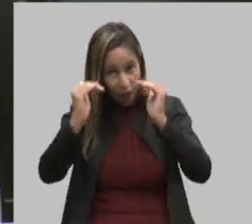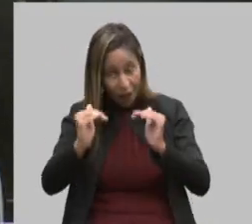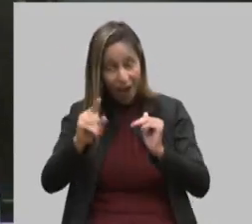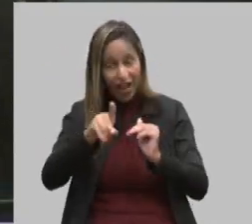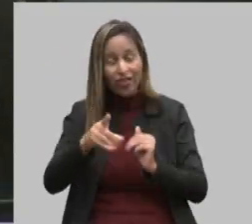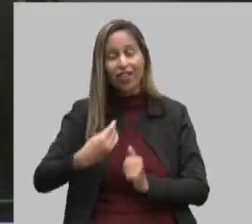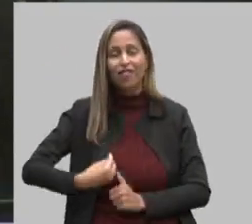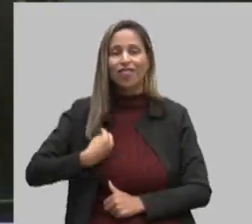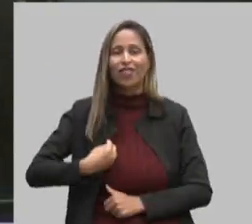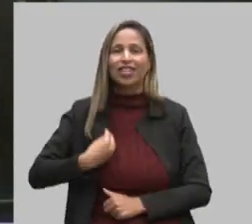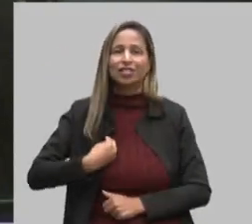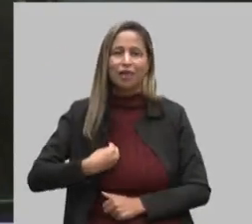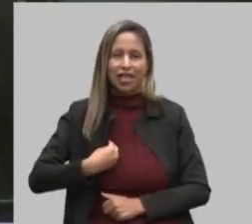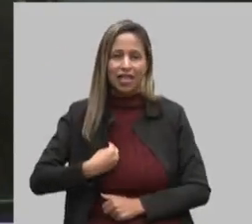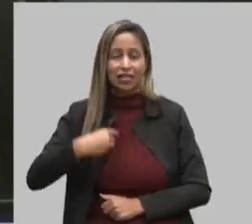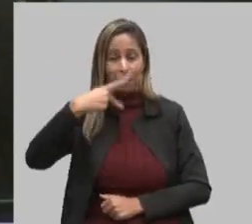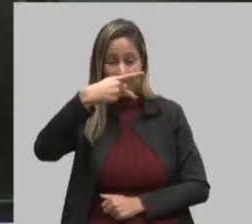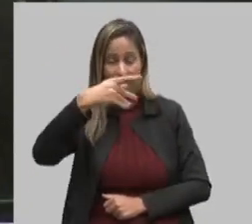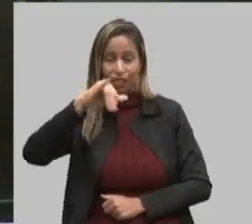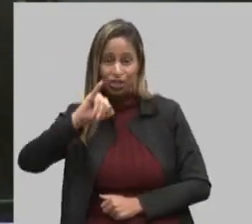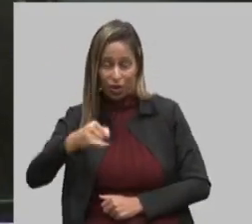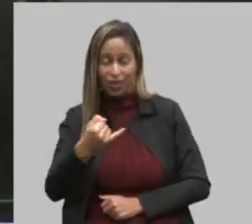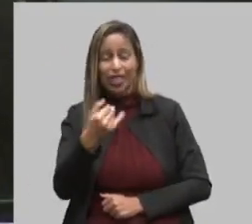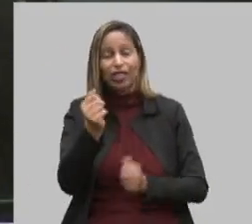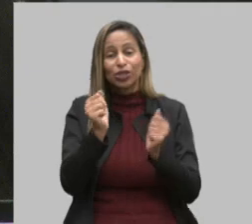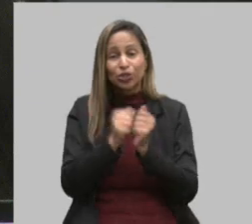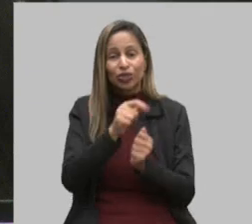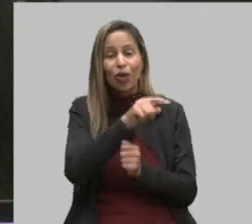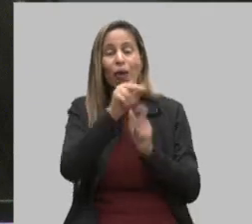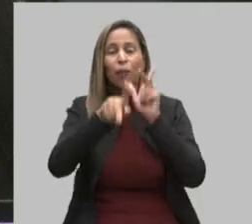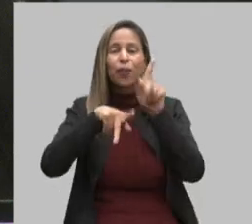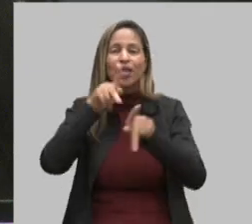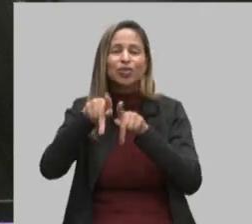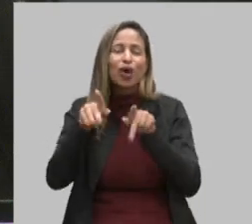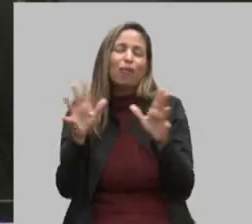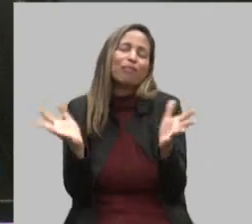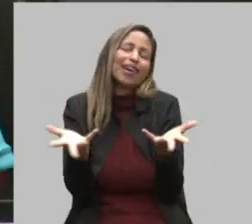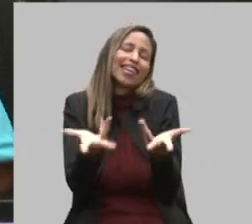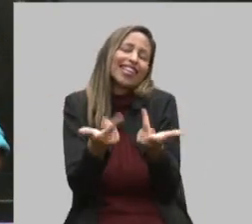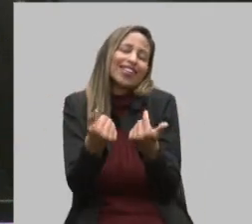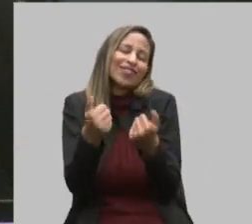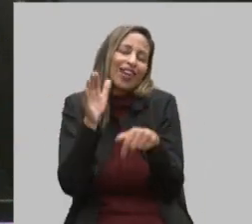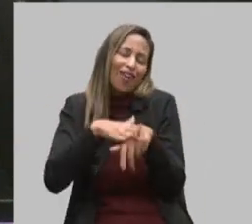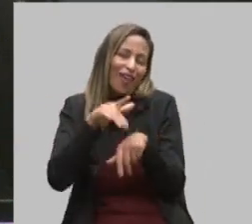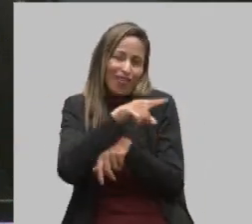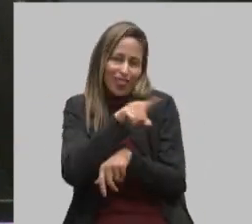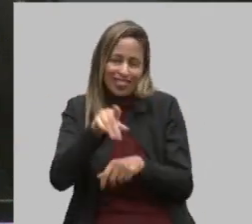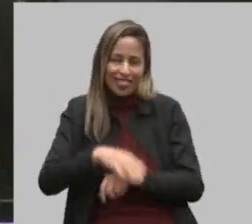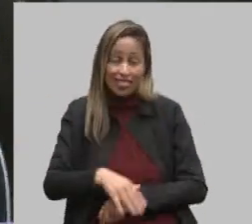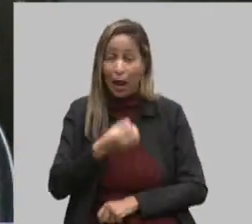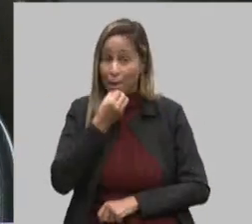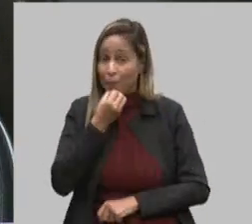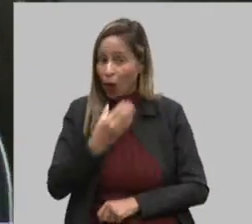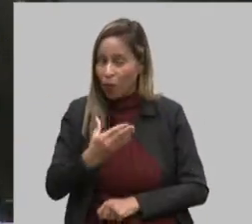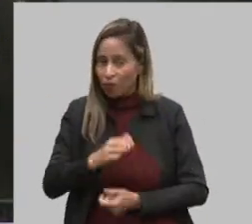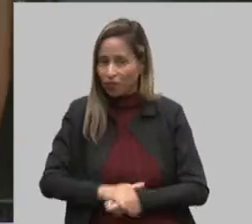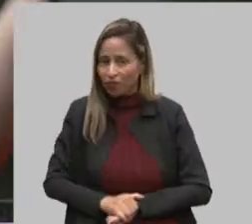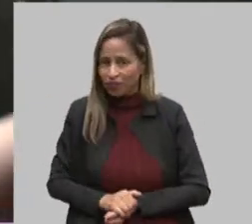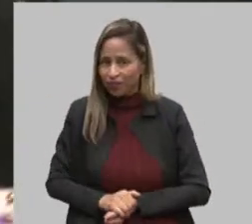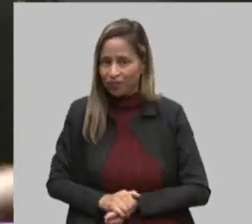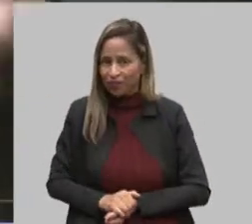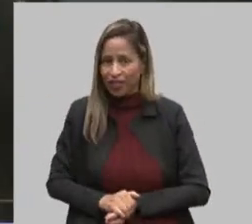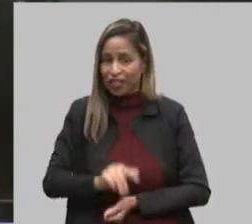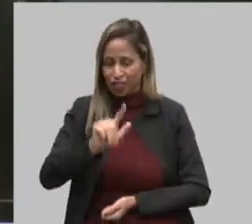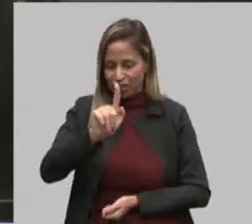essa experiência que é o PJ com vocês um pessoal tão magnífico quanto vocês Bom acerca do meu GT como o